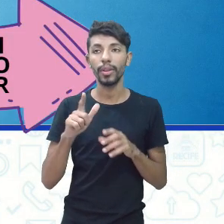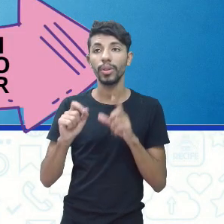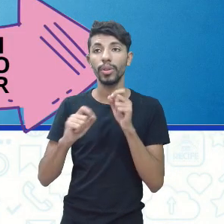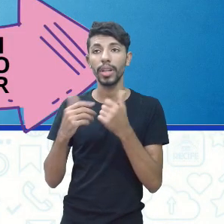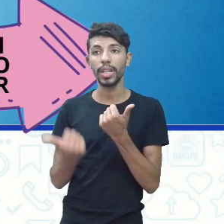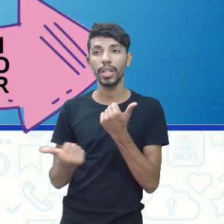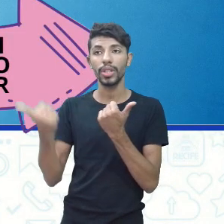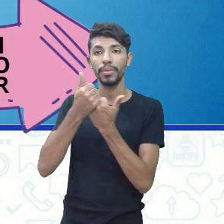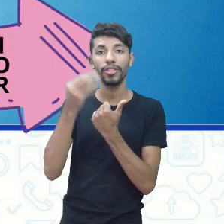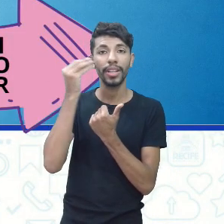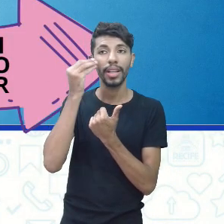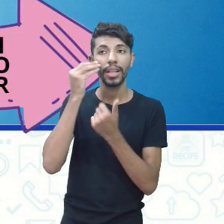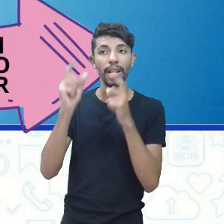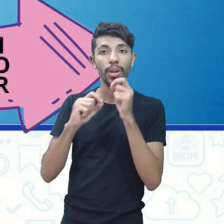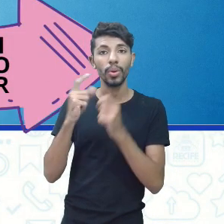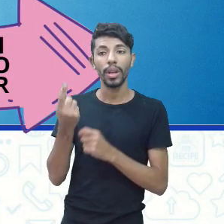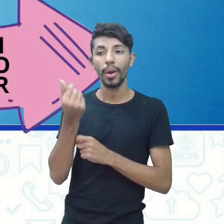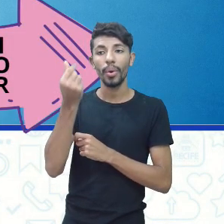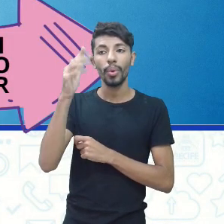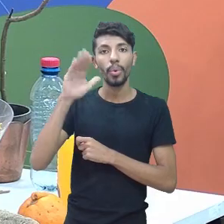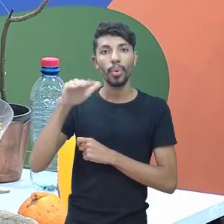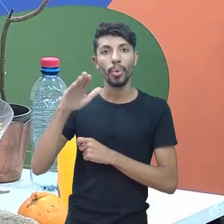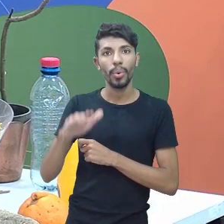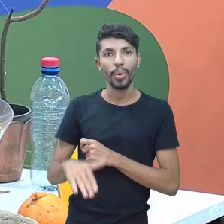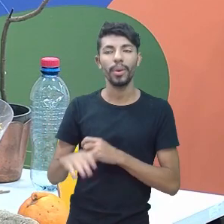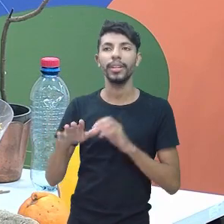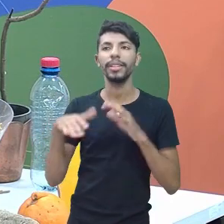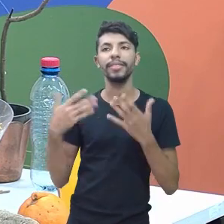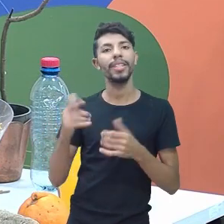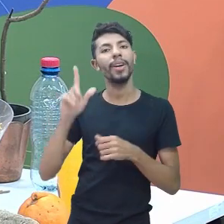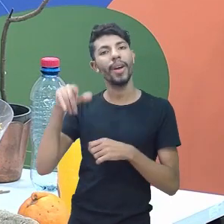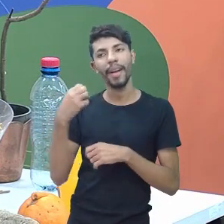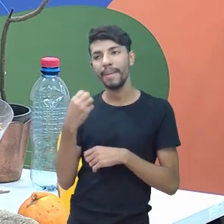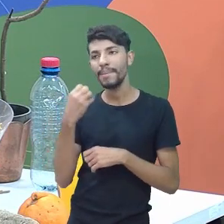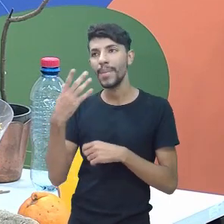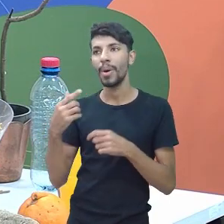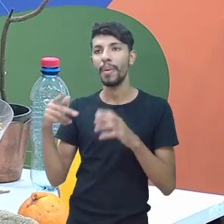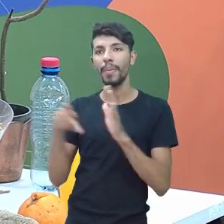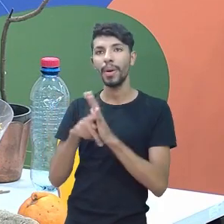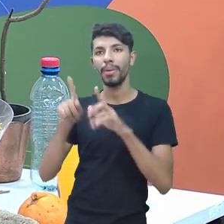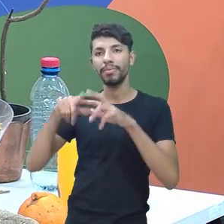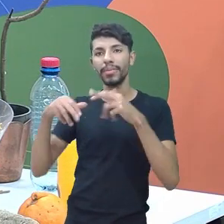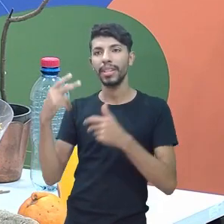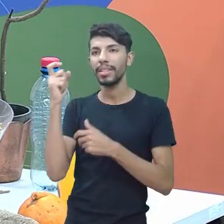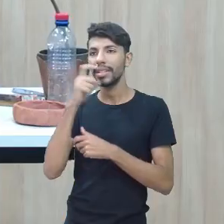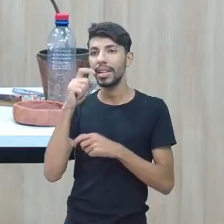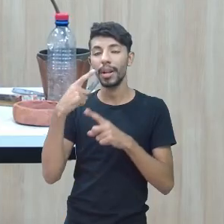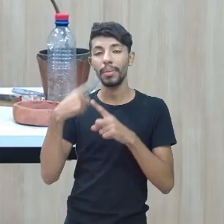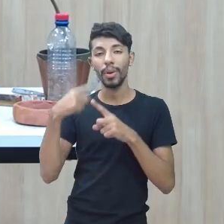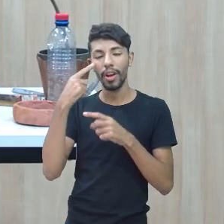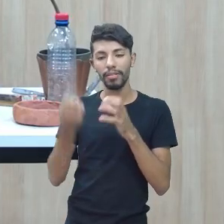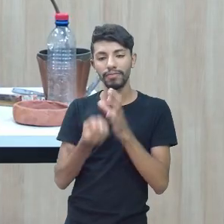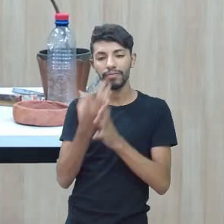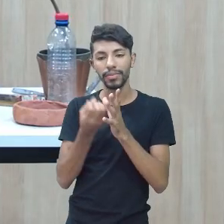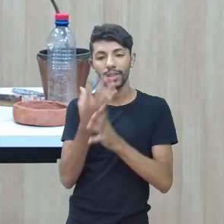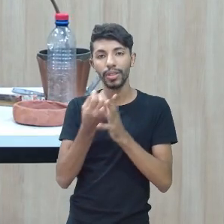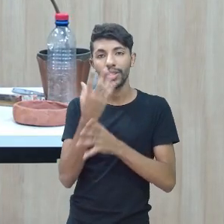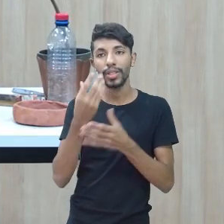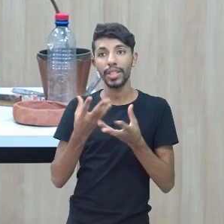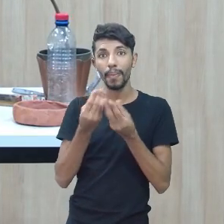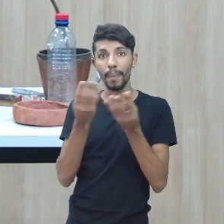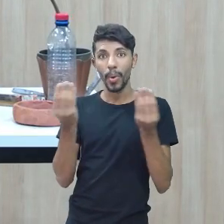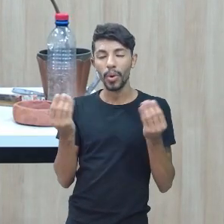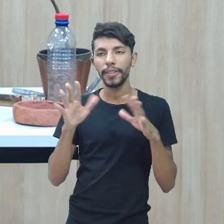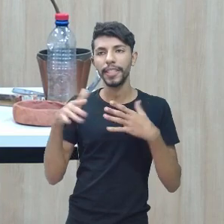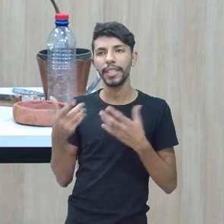tentando baratear. Então, essa também é uma vantagem do material sintético. Como ele é produzido em grande escala, então torna-se mais